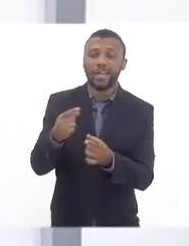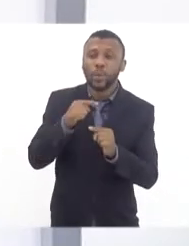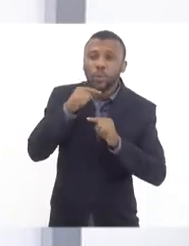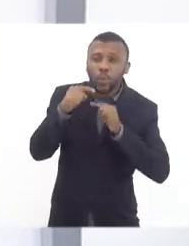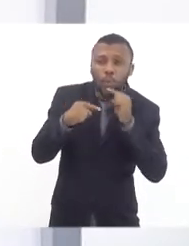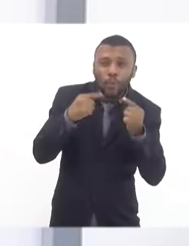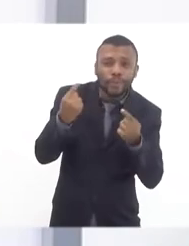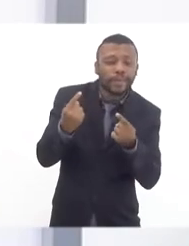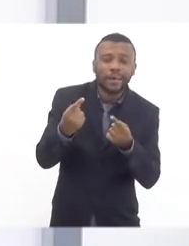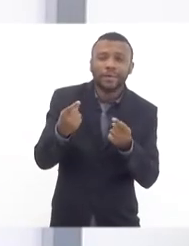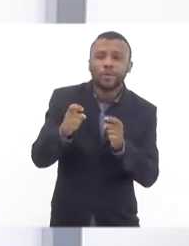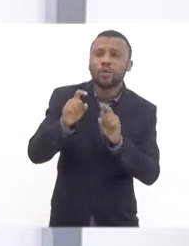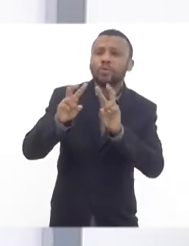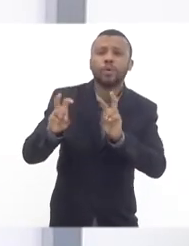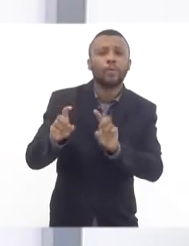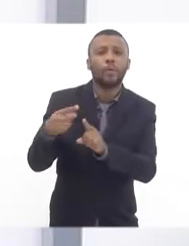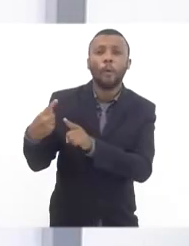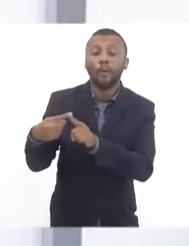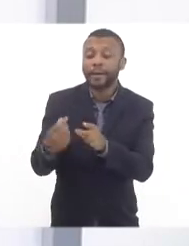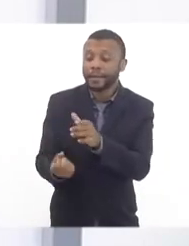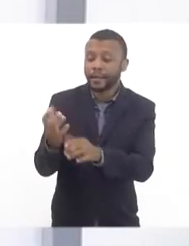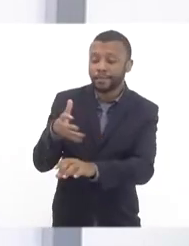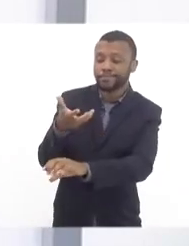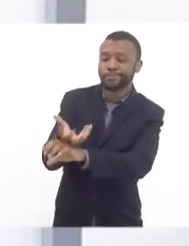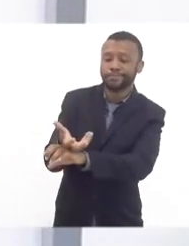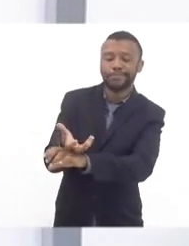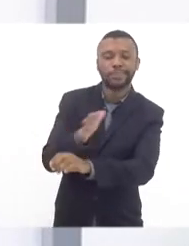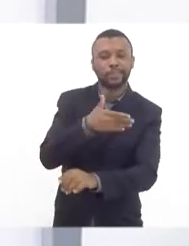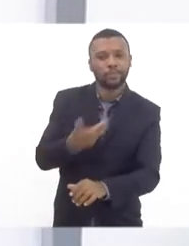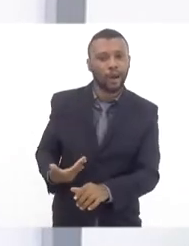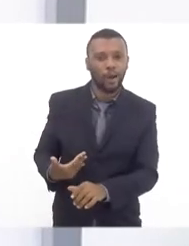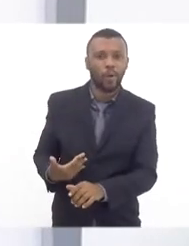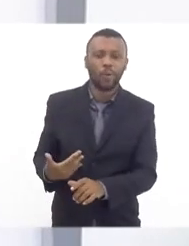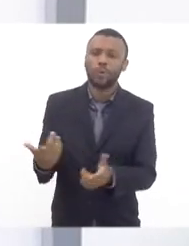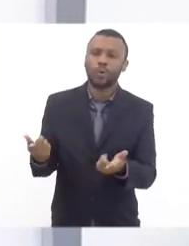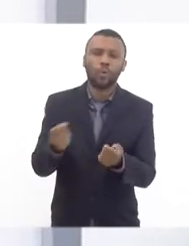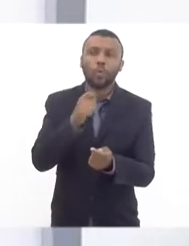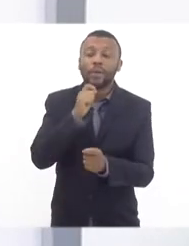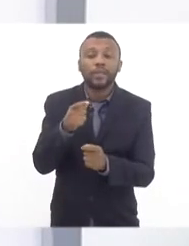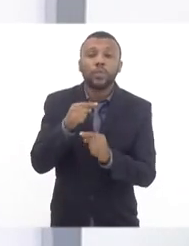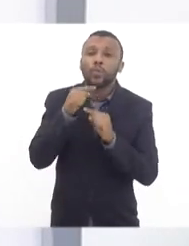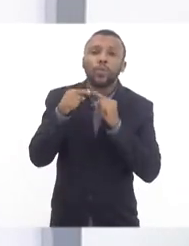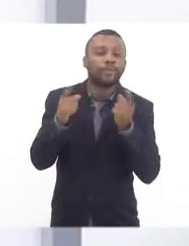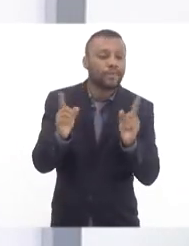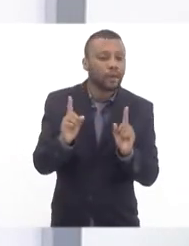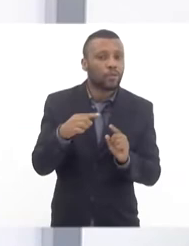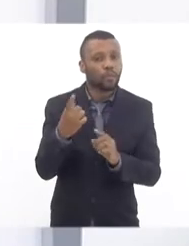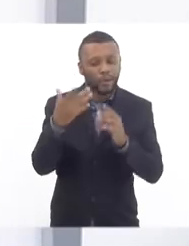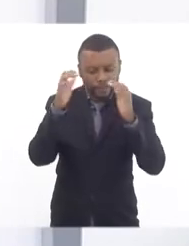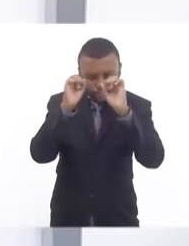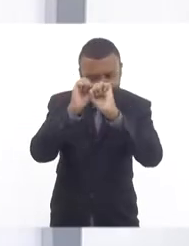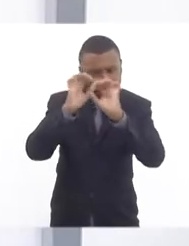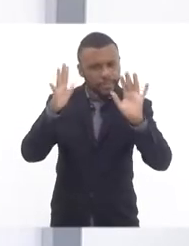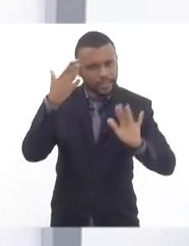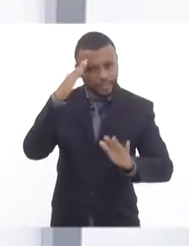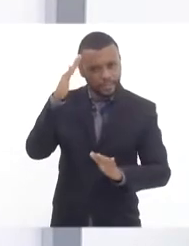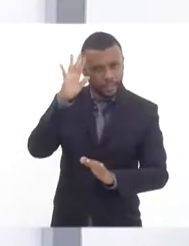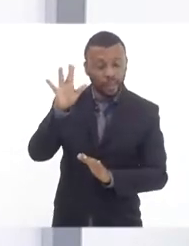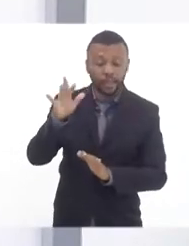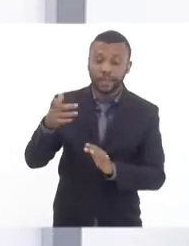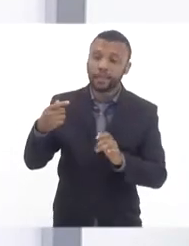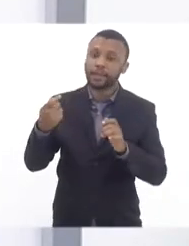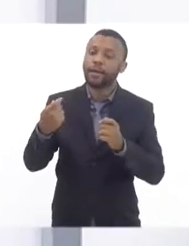parque estadual. Né? A Fazenda Columbandela precisa ser preservada e há necessidade, né, da regulamentação do projeto,